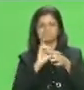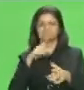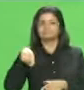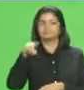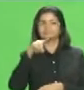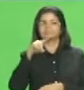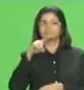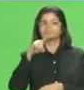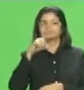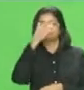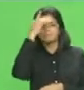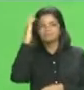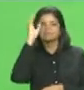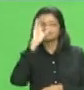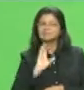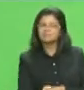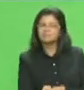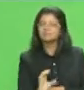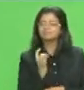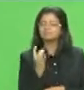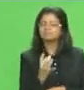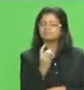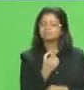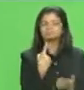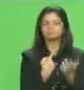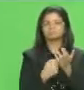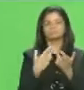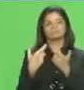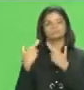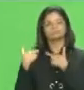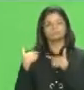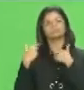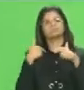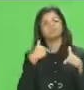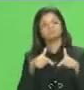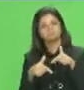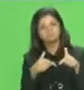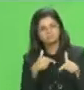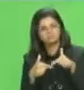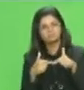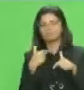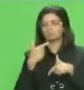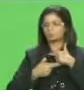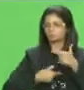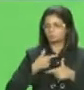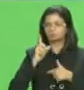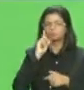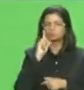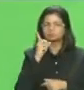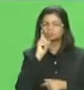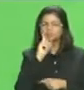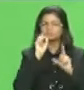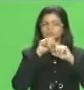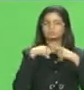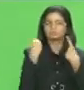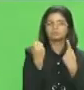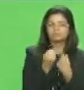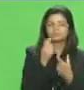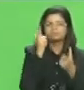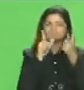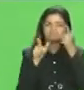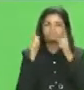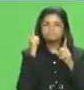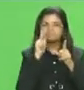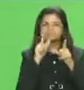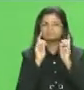Esse tem sido o nosso compromisso de trabalho, de lutas e conquistas sociais em prol da cidade.